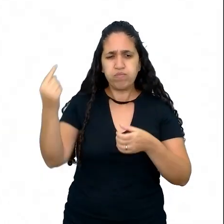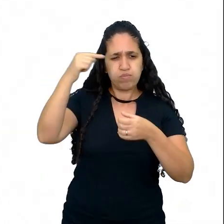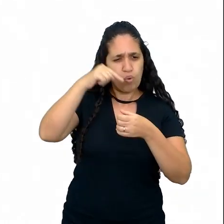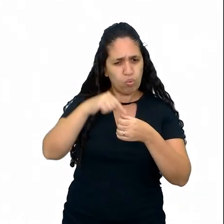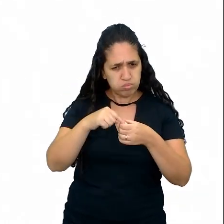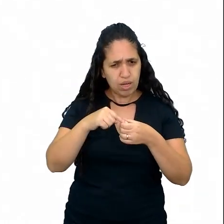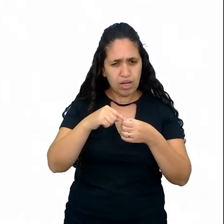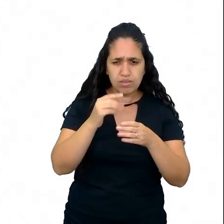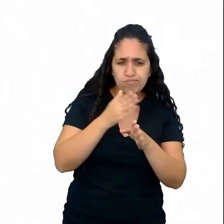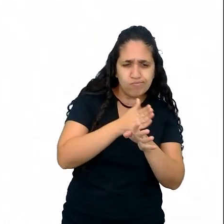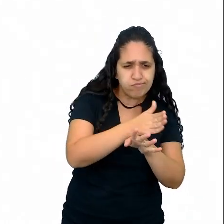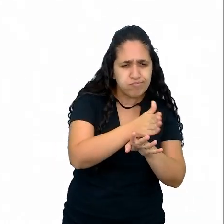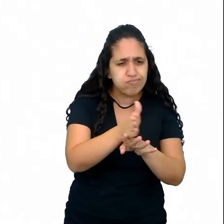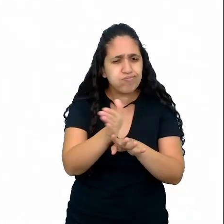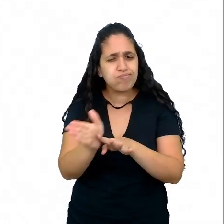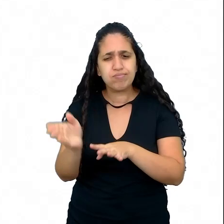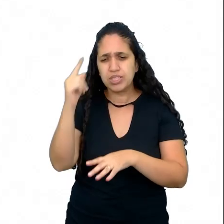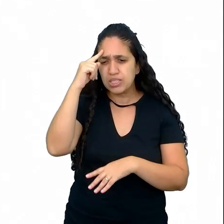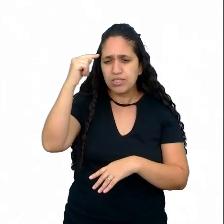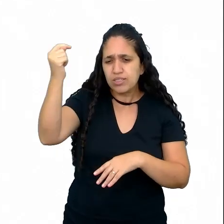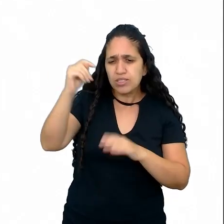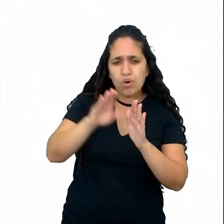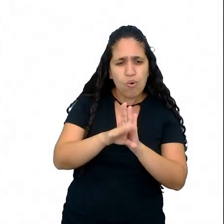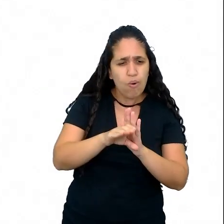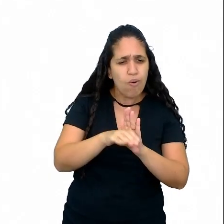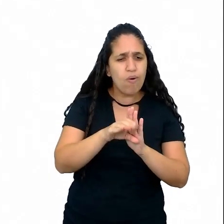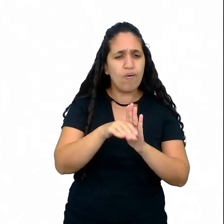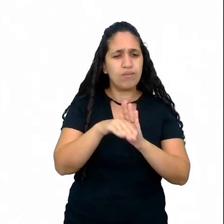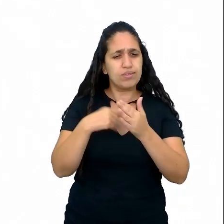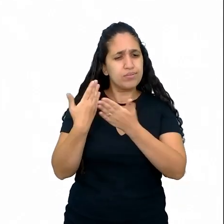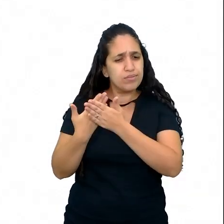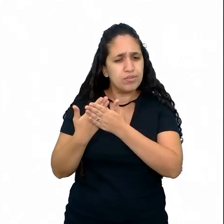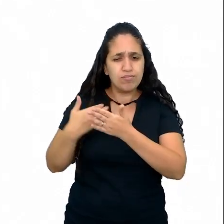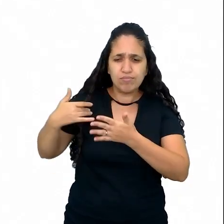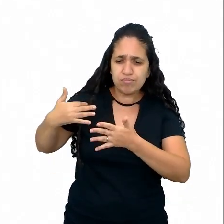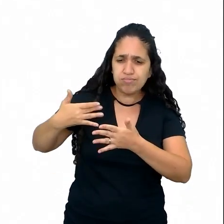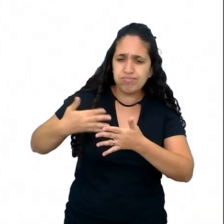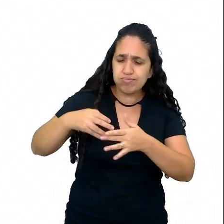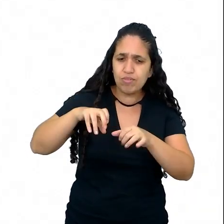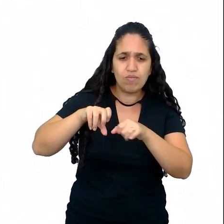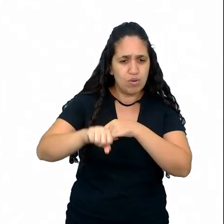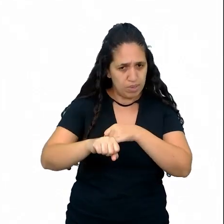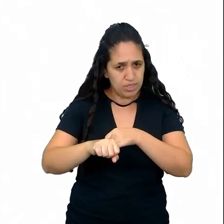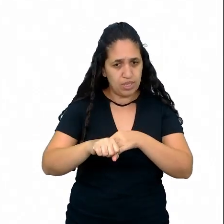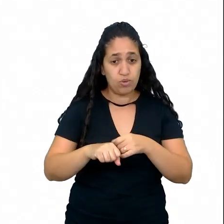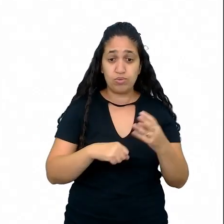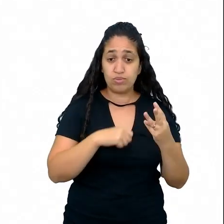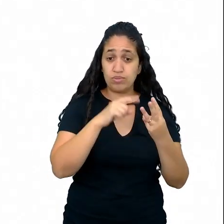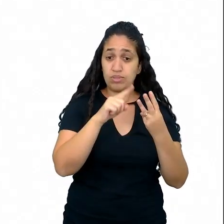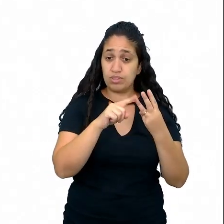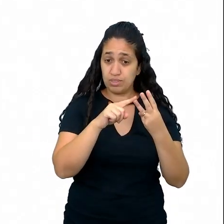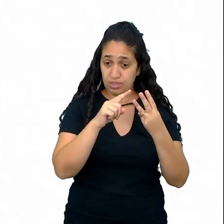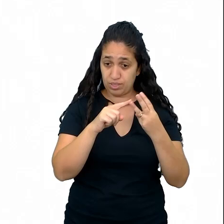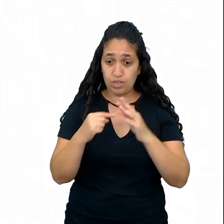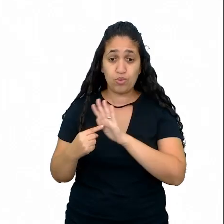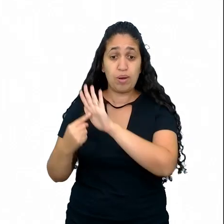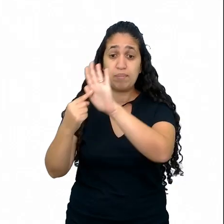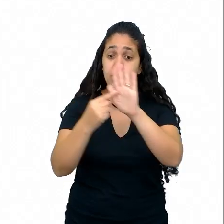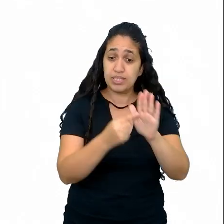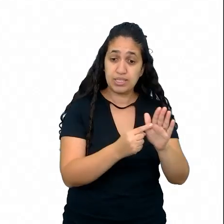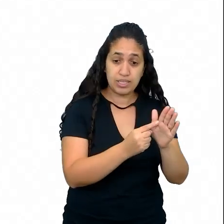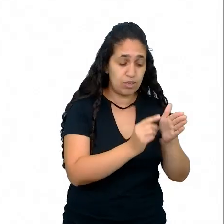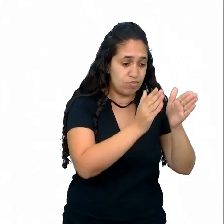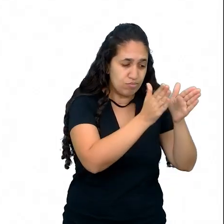retomada das principais ideias e conceitos estudados na formação de etapa. E no terceiro momento, nós vamos fazer a apresentação das etapas